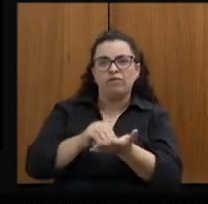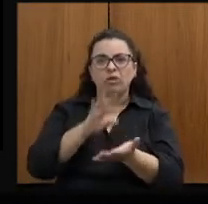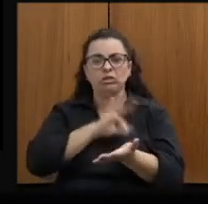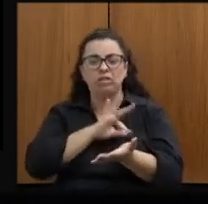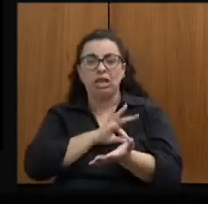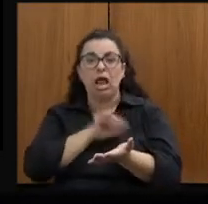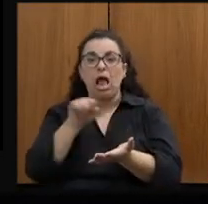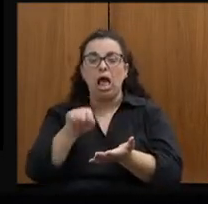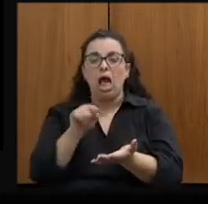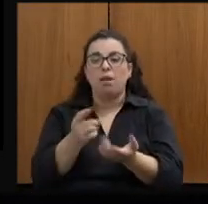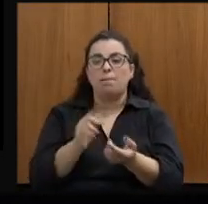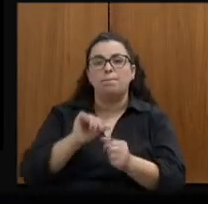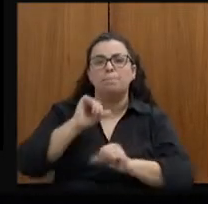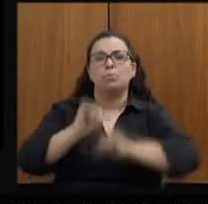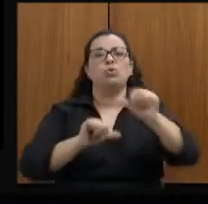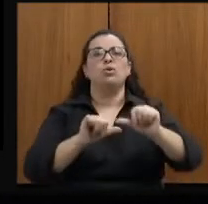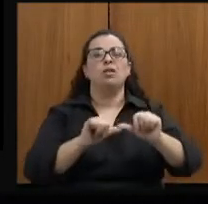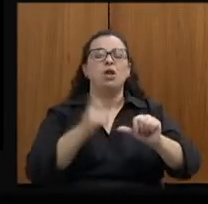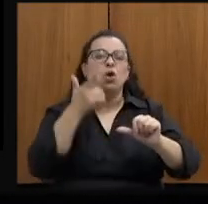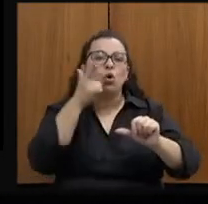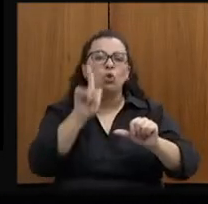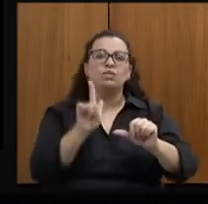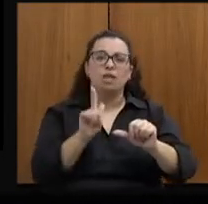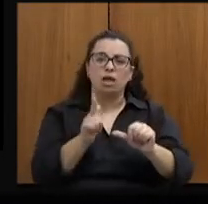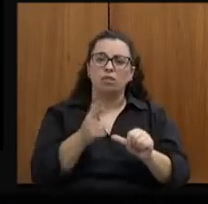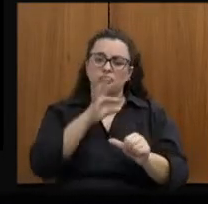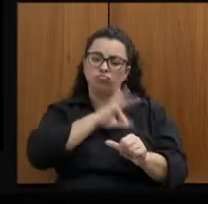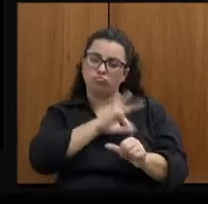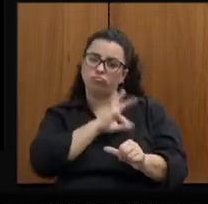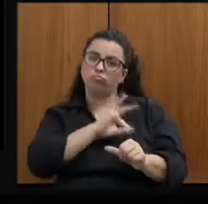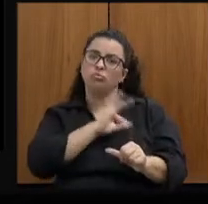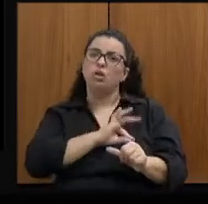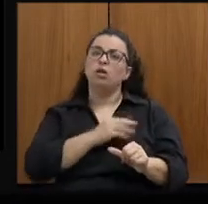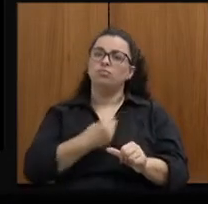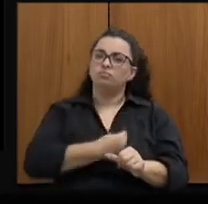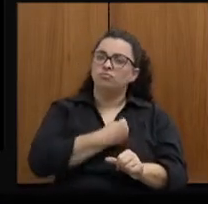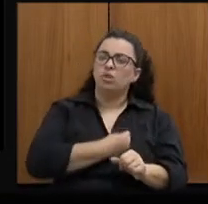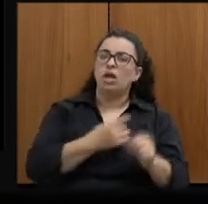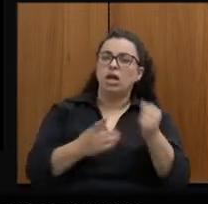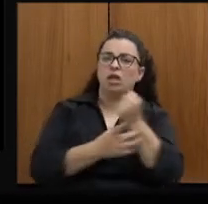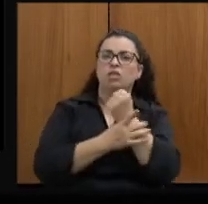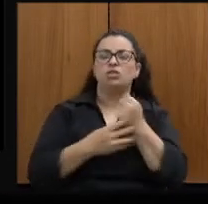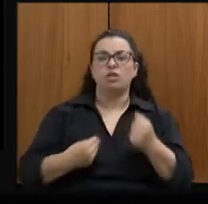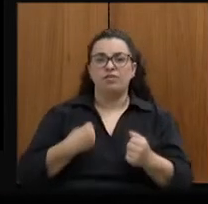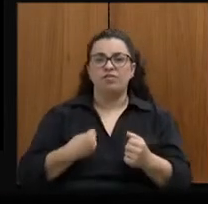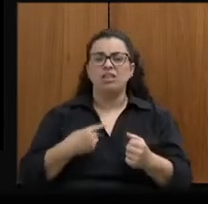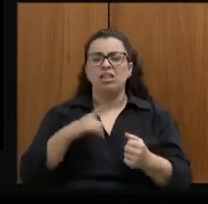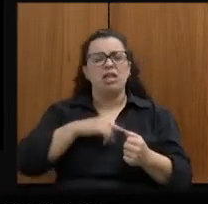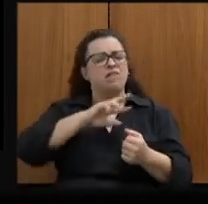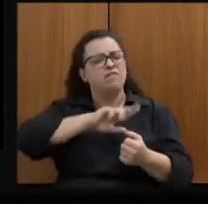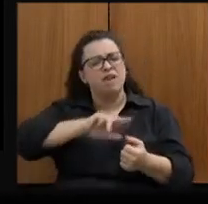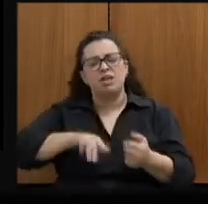gente traz políticas... Várias políticas para essas famílias conseguirem gerar renda.